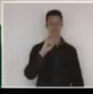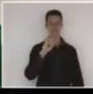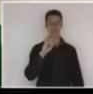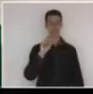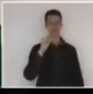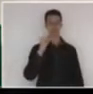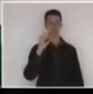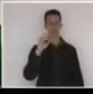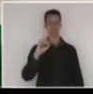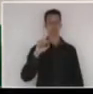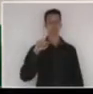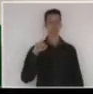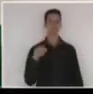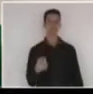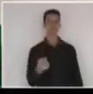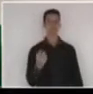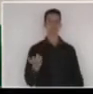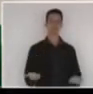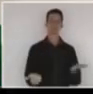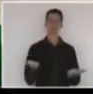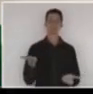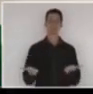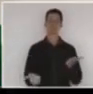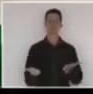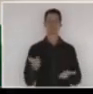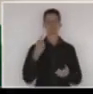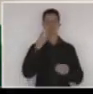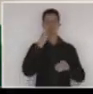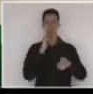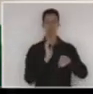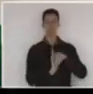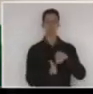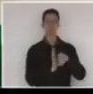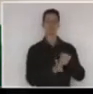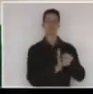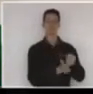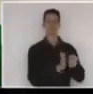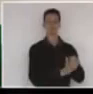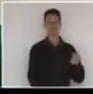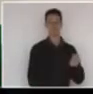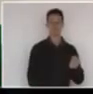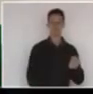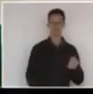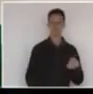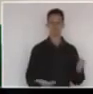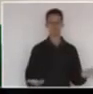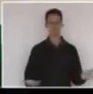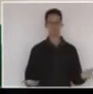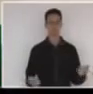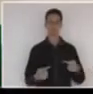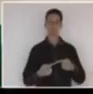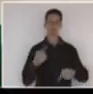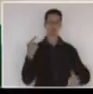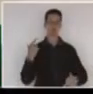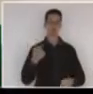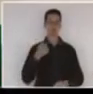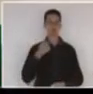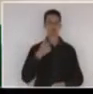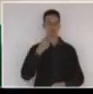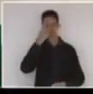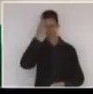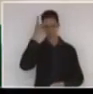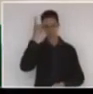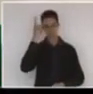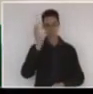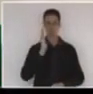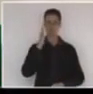cebola e não é justo que a dona de casa vá ao mercado pág d11